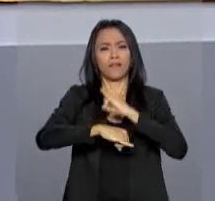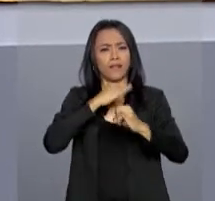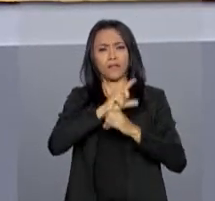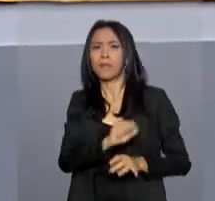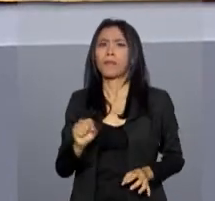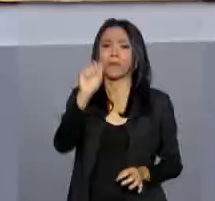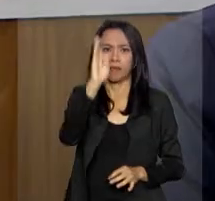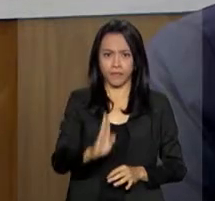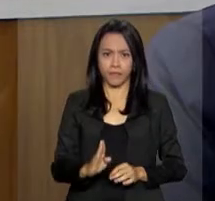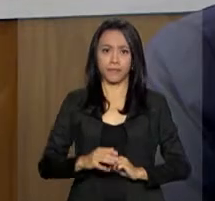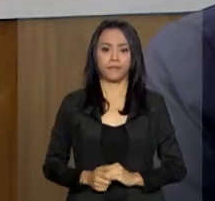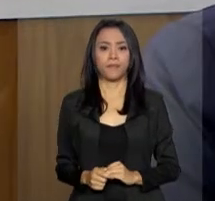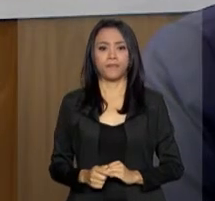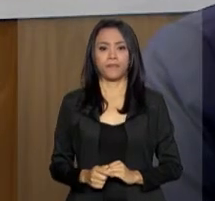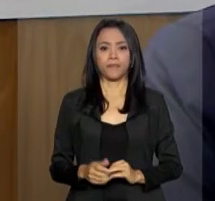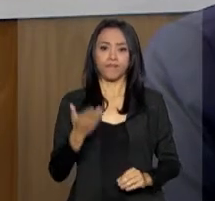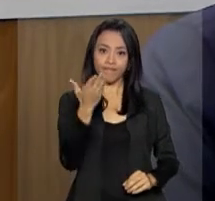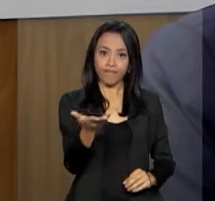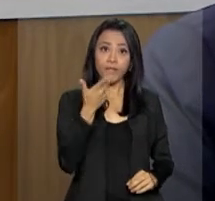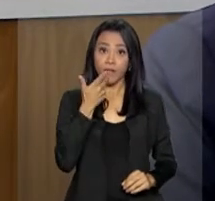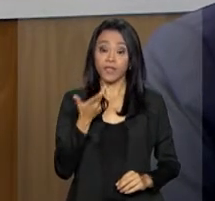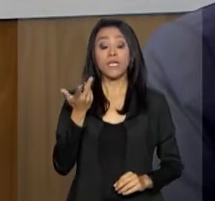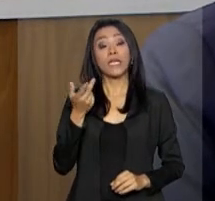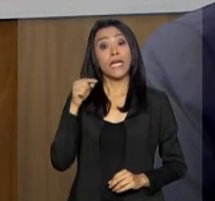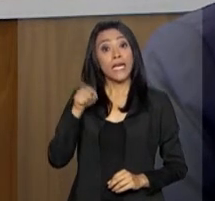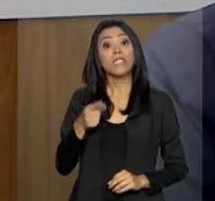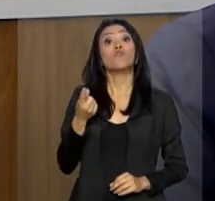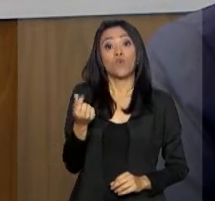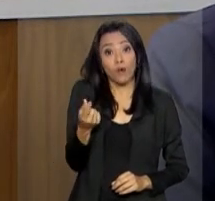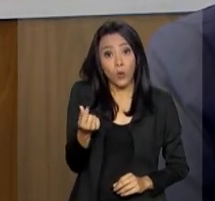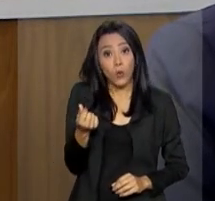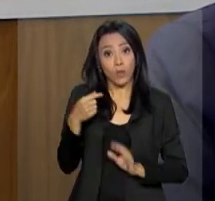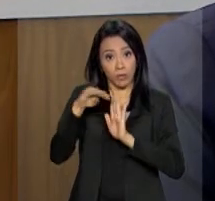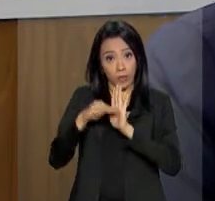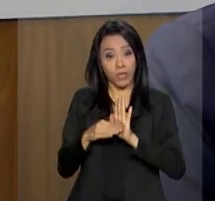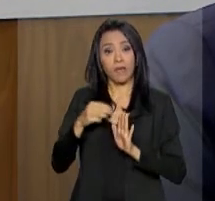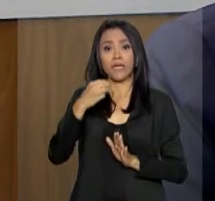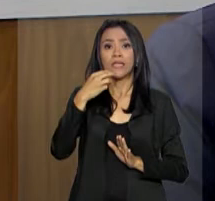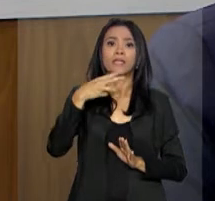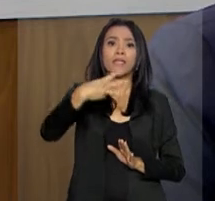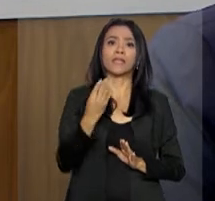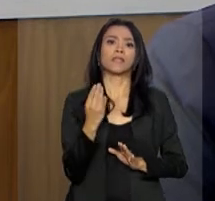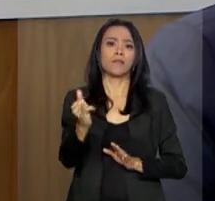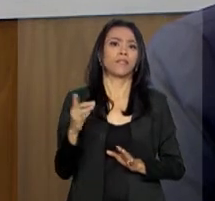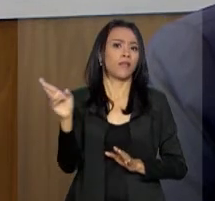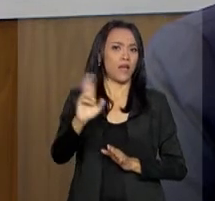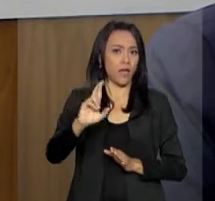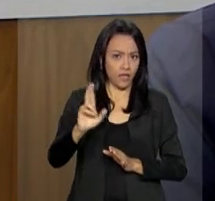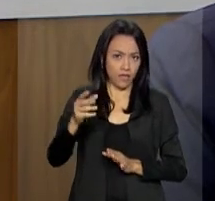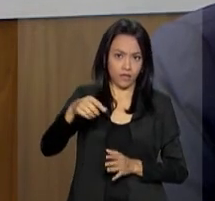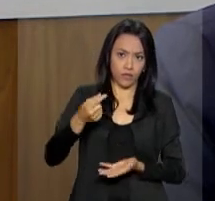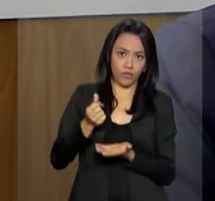país este programa teve um custo de 3 bilhões de reais não terá custo adicional nenhum